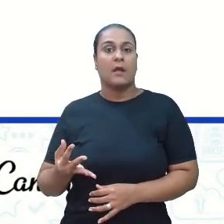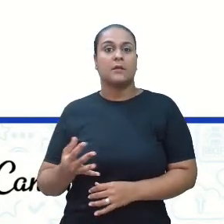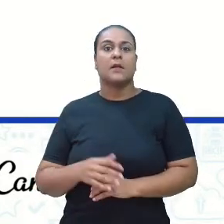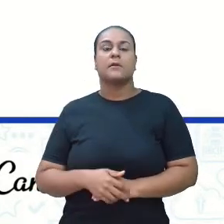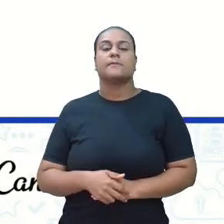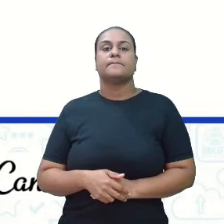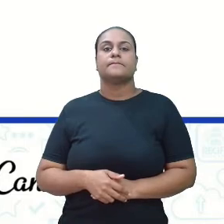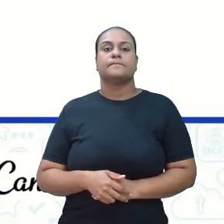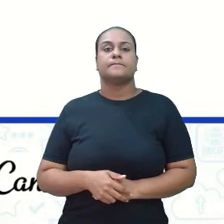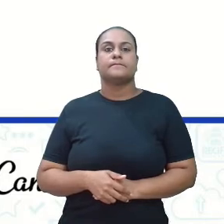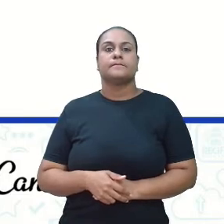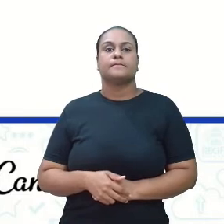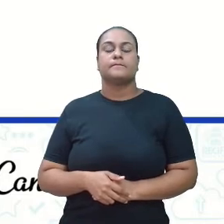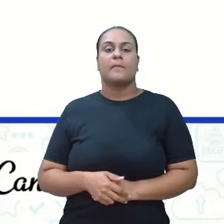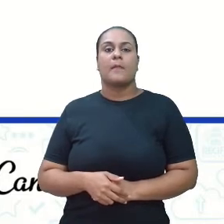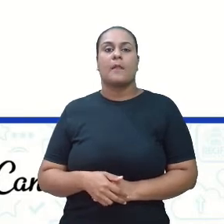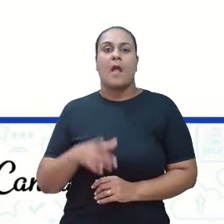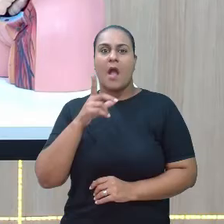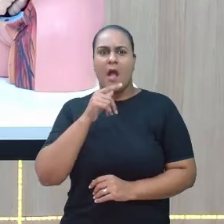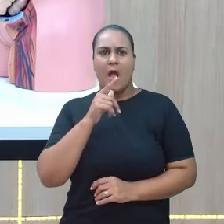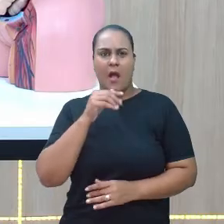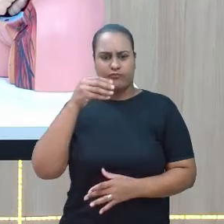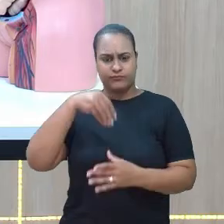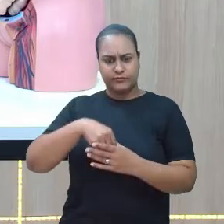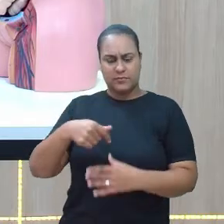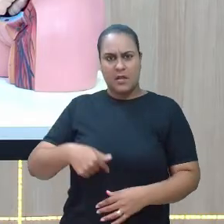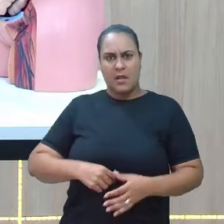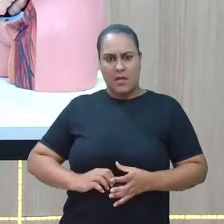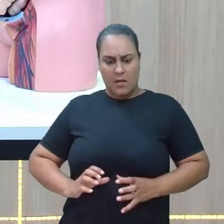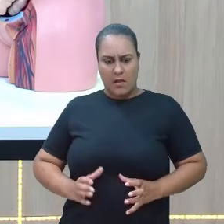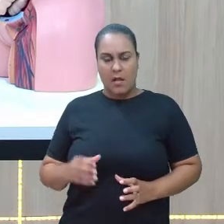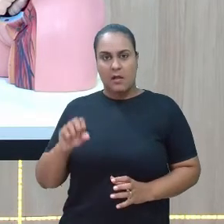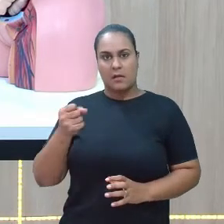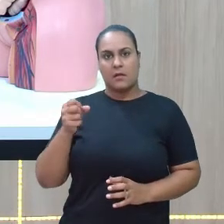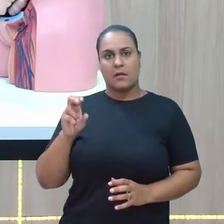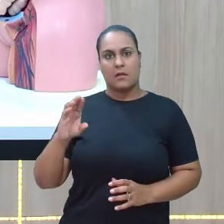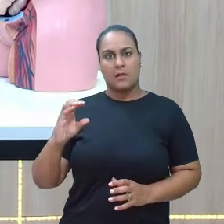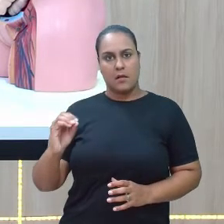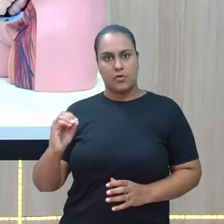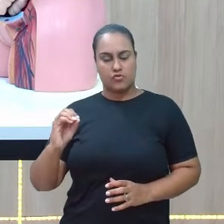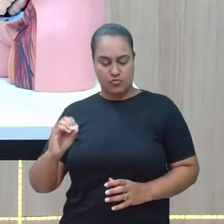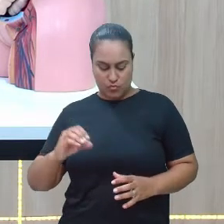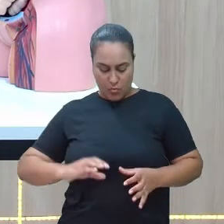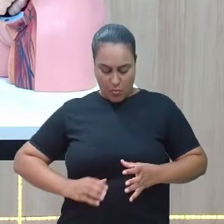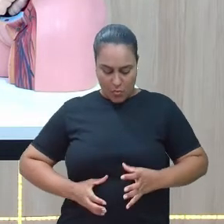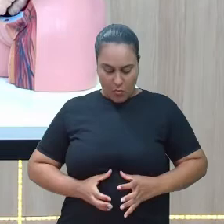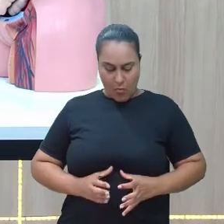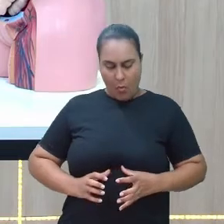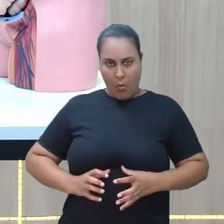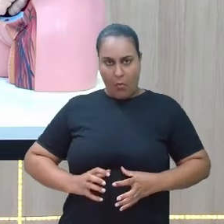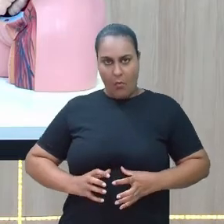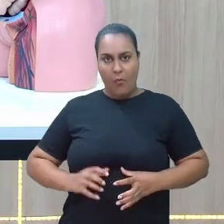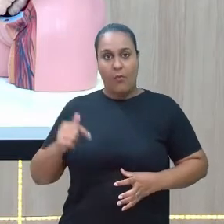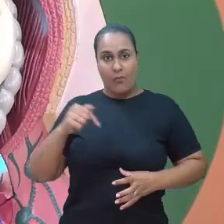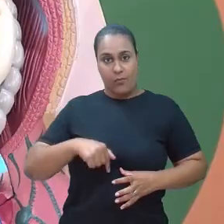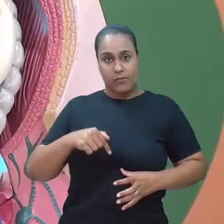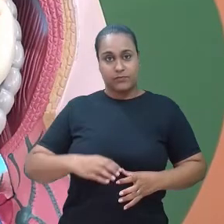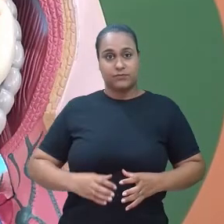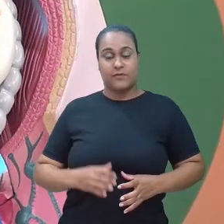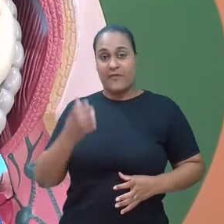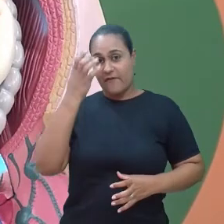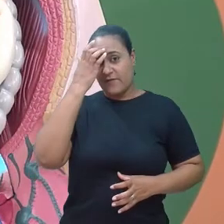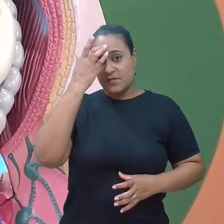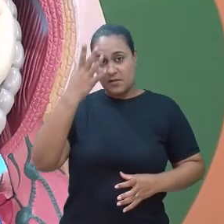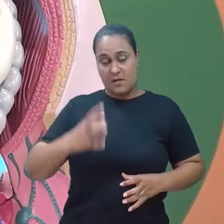glândulas produtoras de suco gástrico. O suco gástrico vai facilitar a digestão. Então, no estômago, já